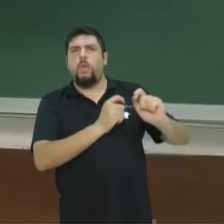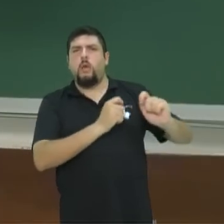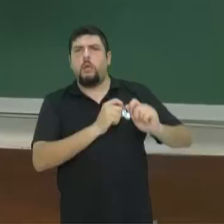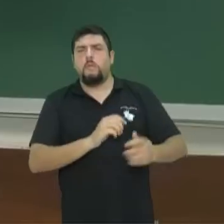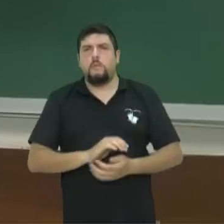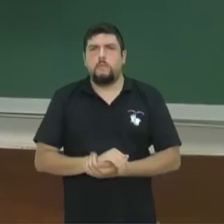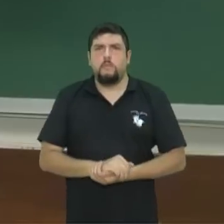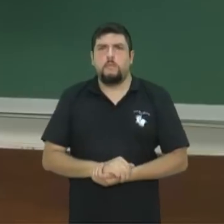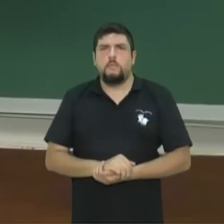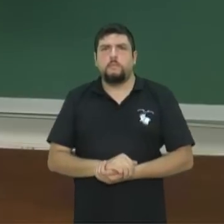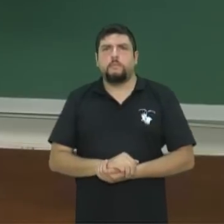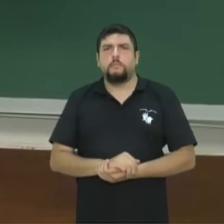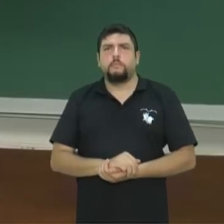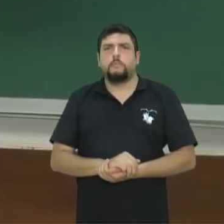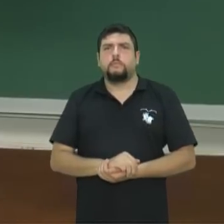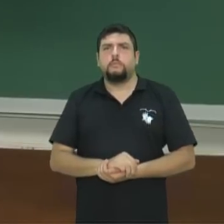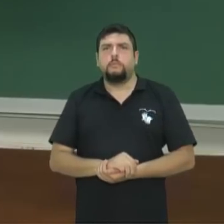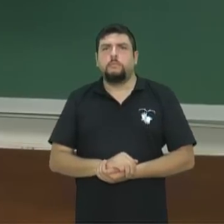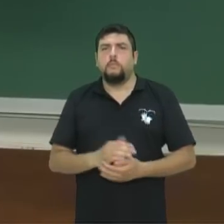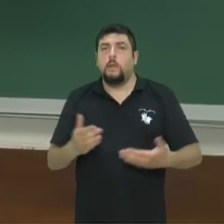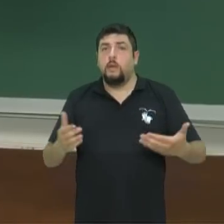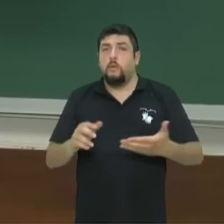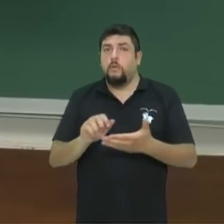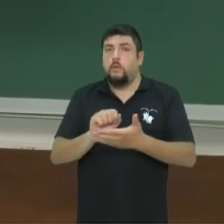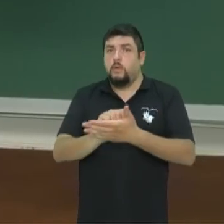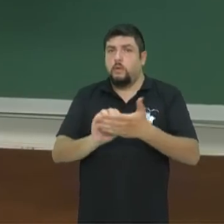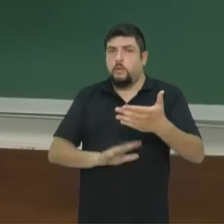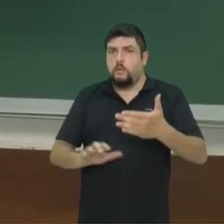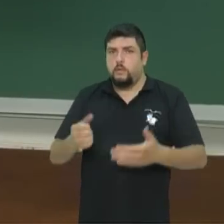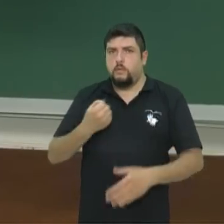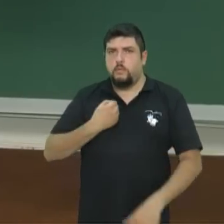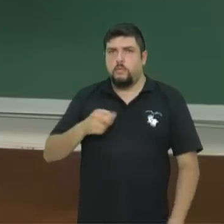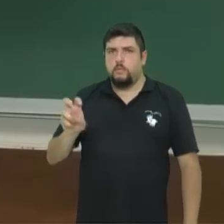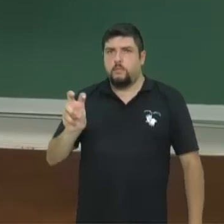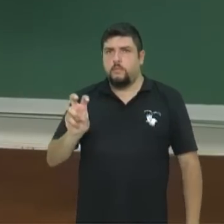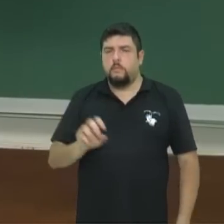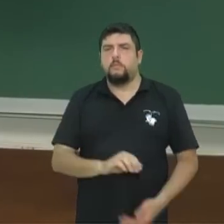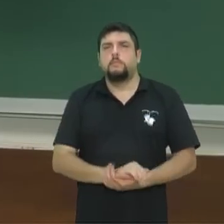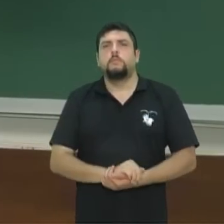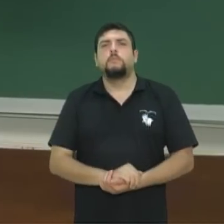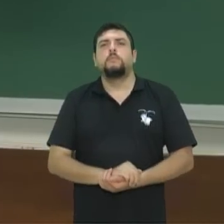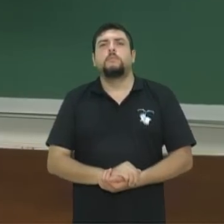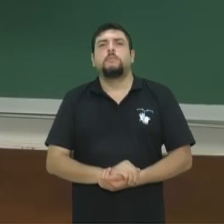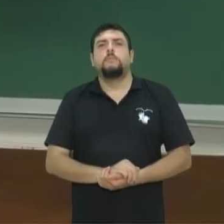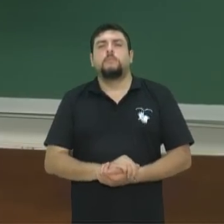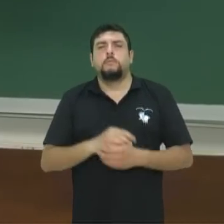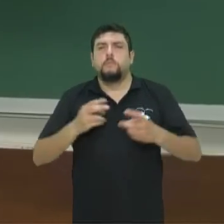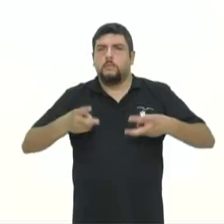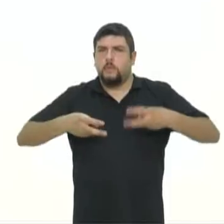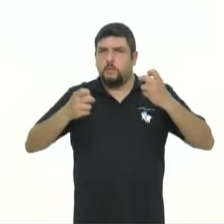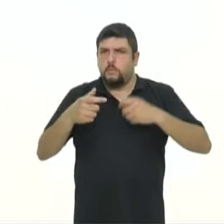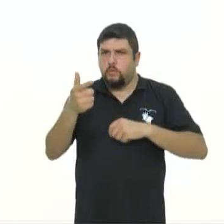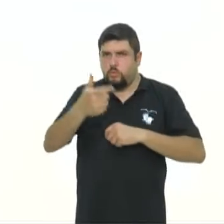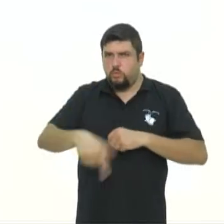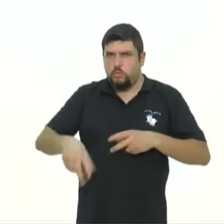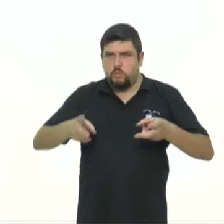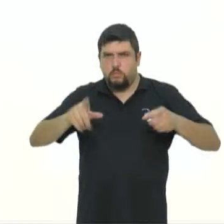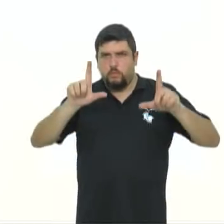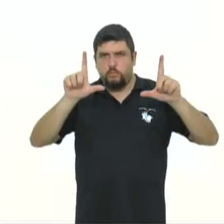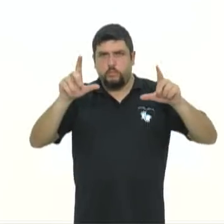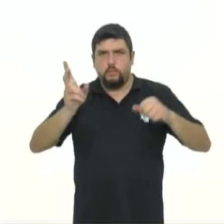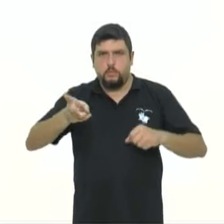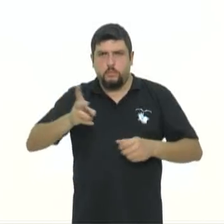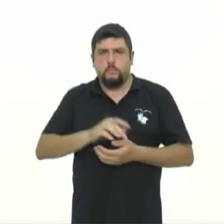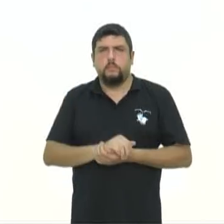ok? Então vamos agora para o nosso quinto exercício da aula de hoje. Observem aqui de novo, né, a mesma charge,